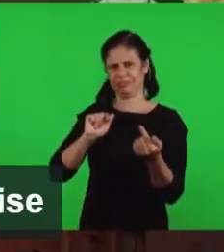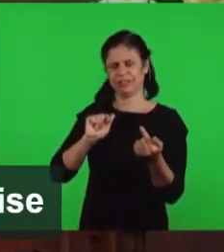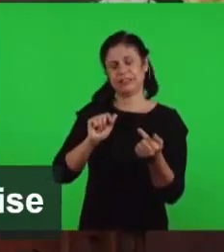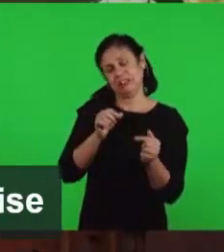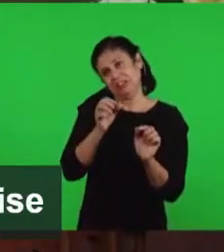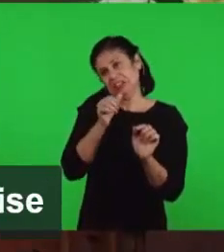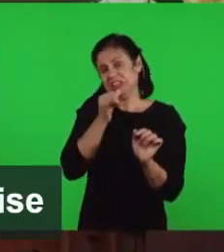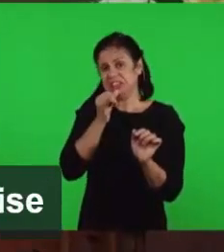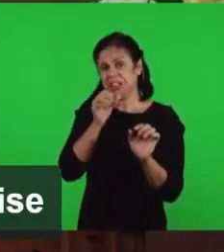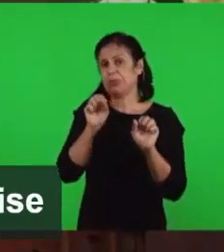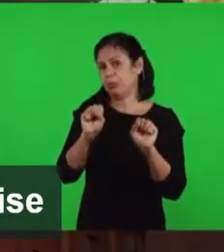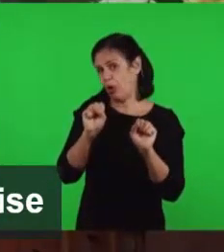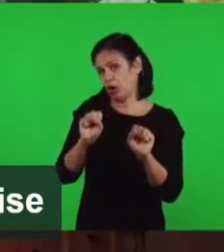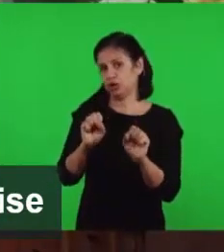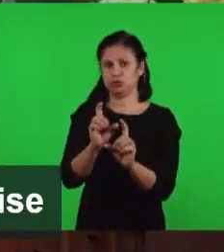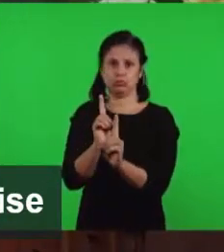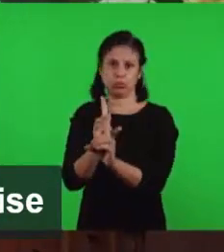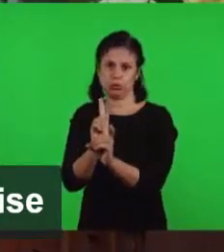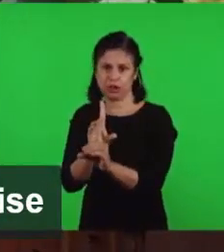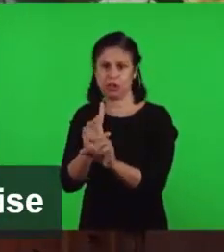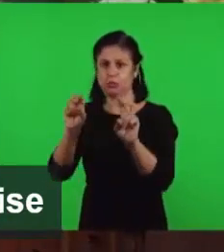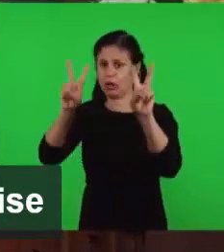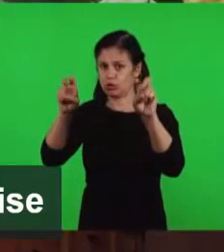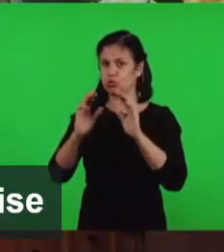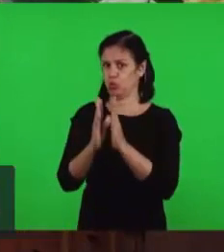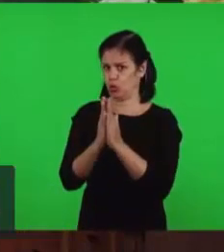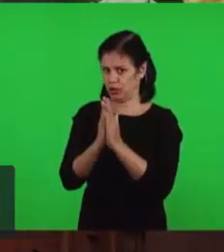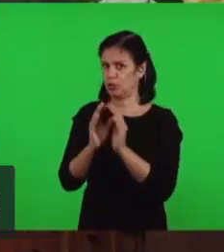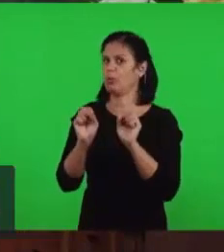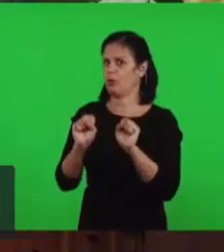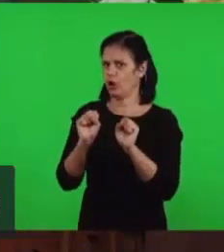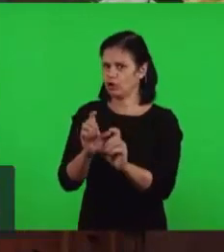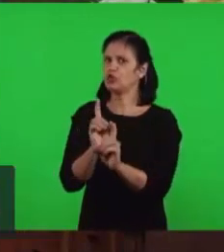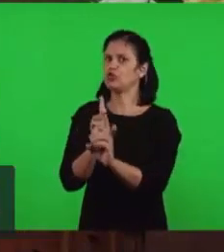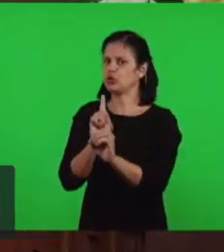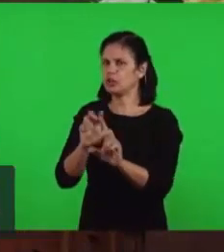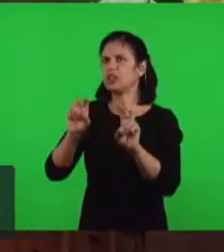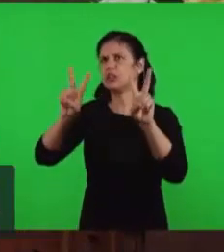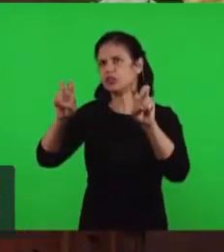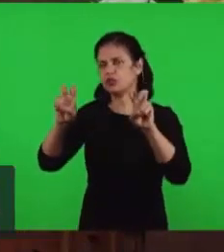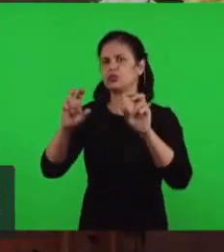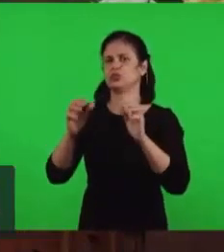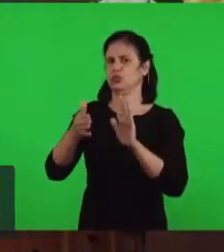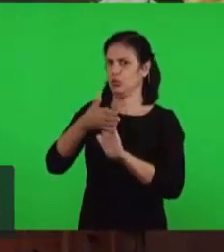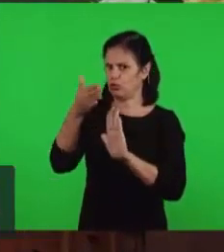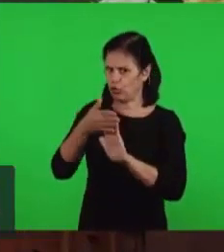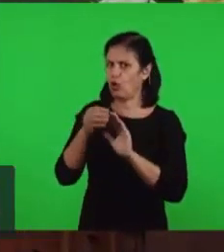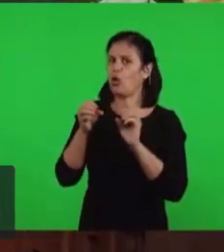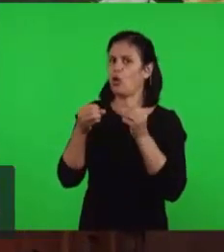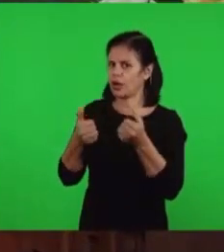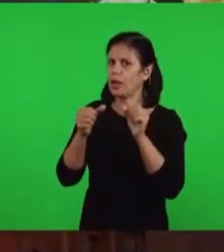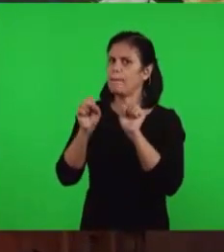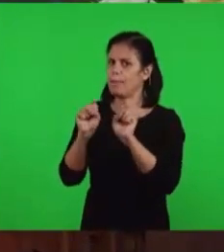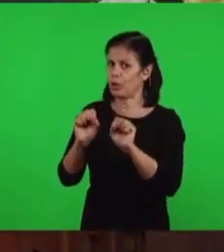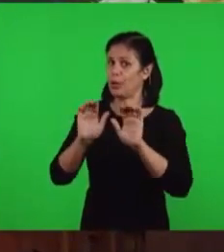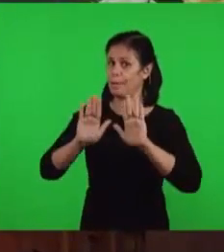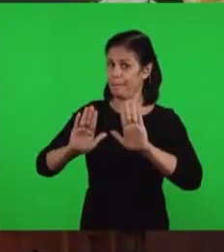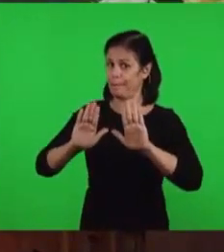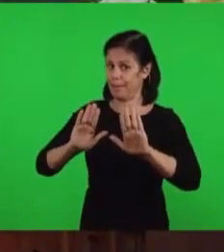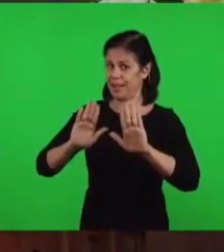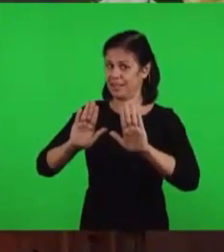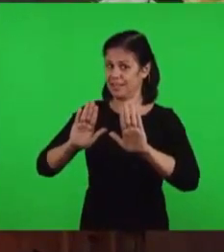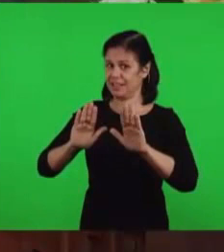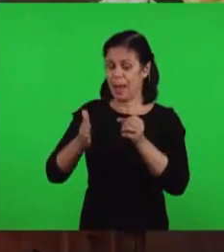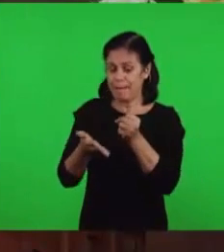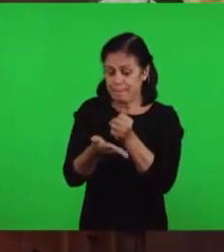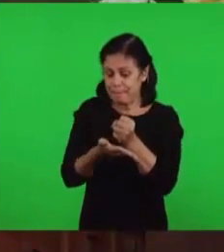um dia ser oração ele pode dominar sobre o louvor é a função dele zelar por isso mas ele tem que saber as bases